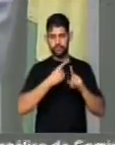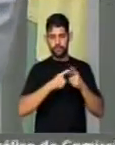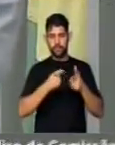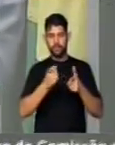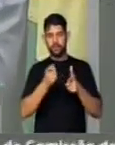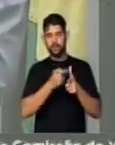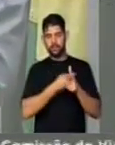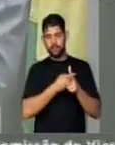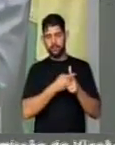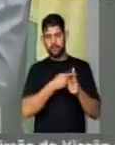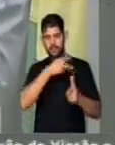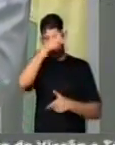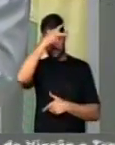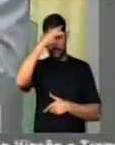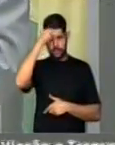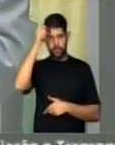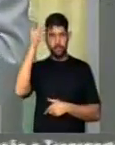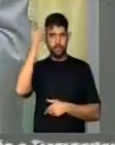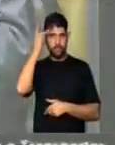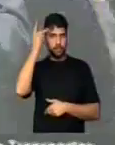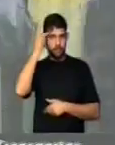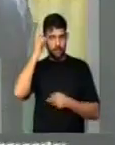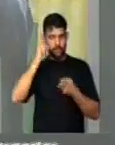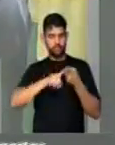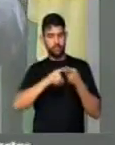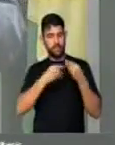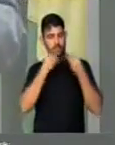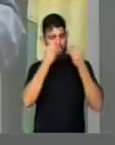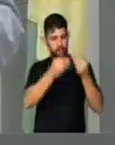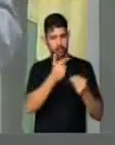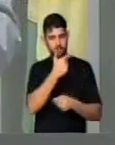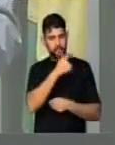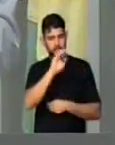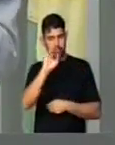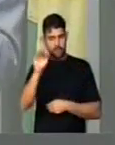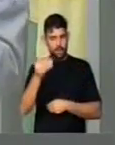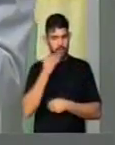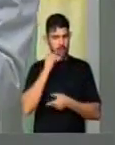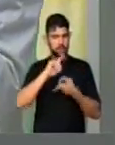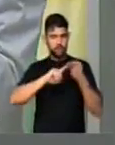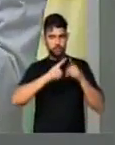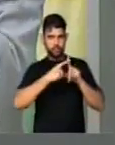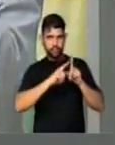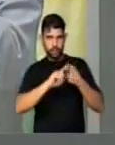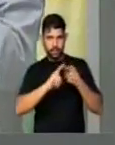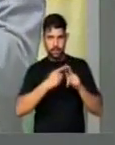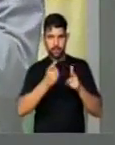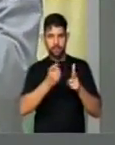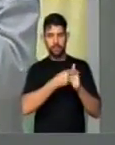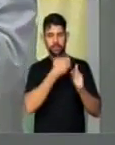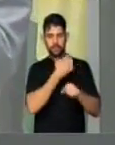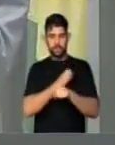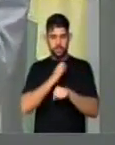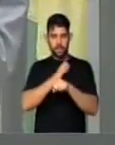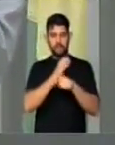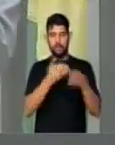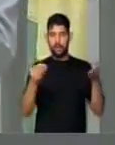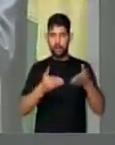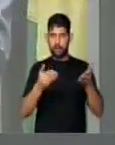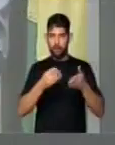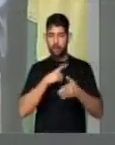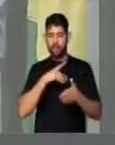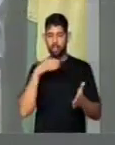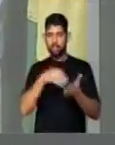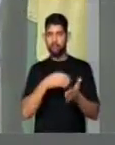renegociação da Prefeitura de São Paulo, que está dando 20 bilhões na renegociação dos estados agora